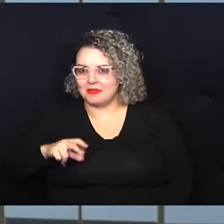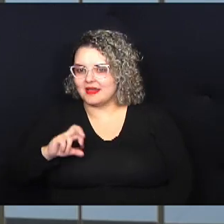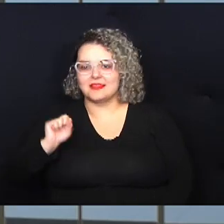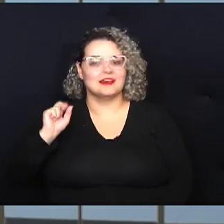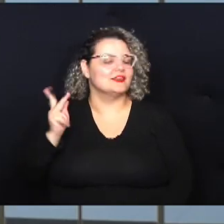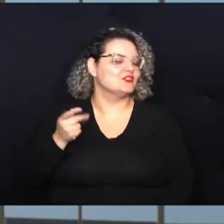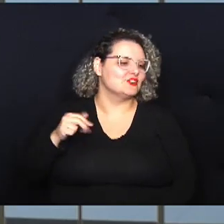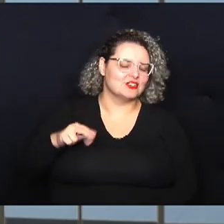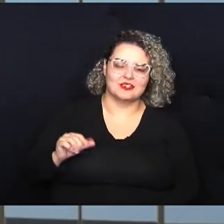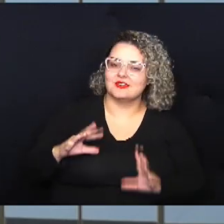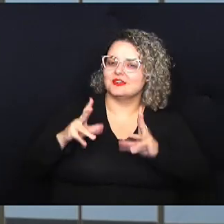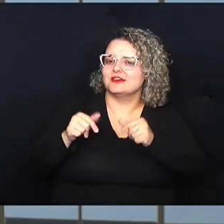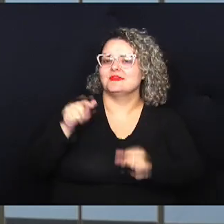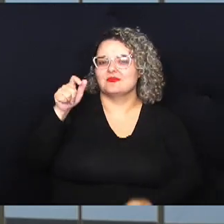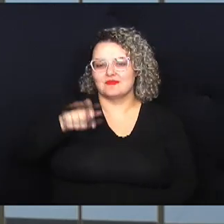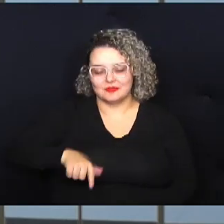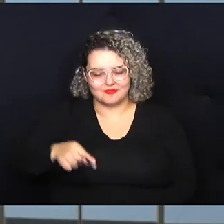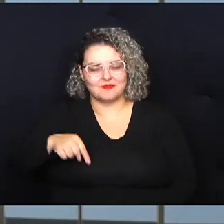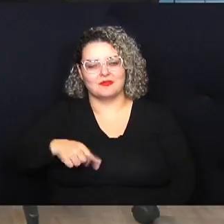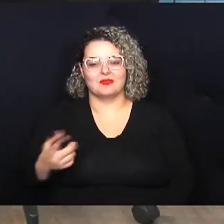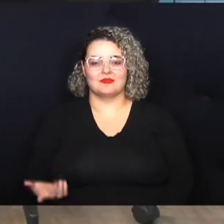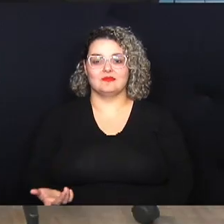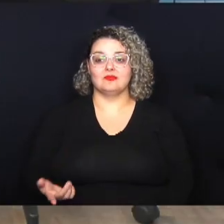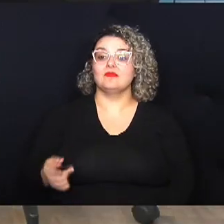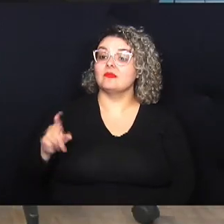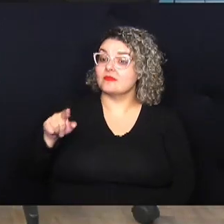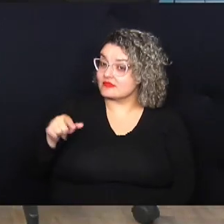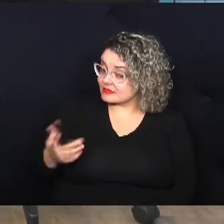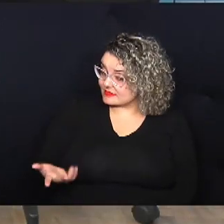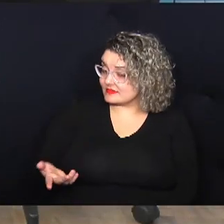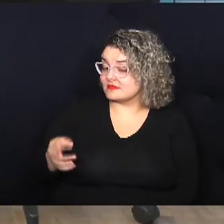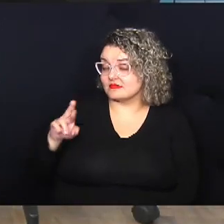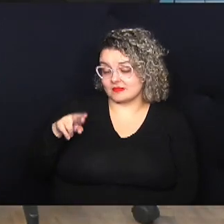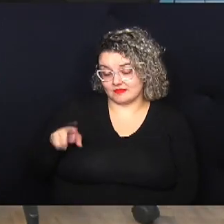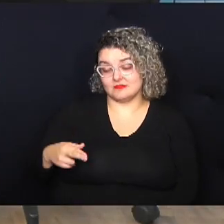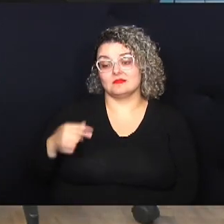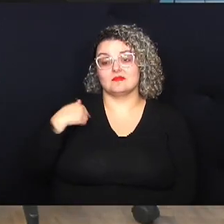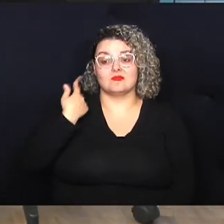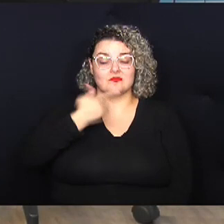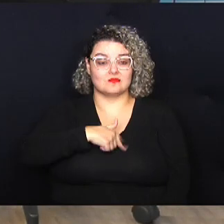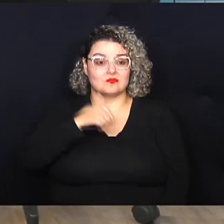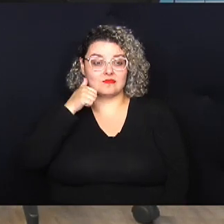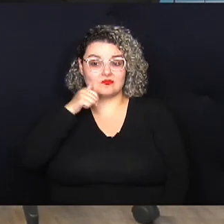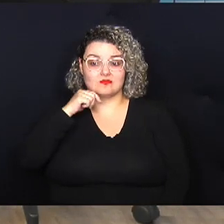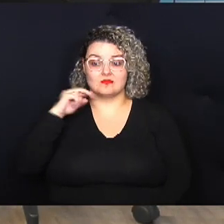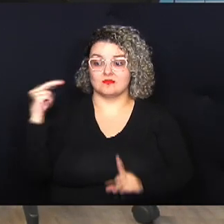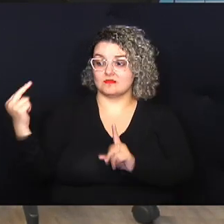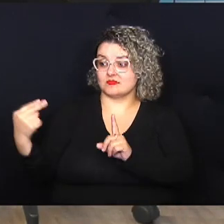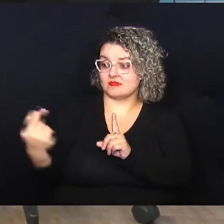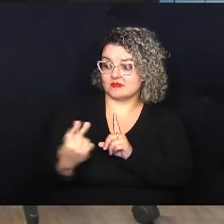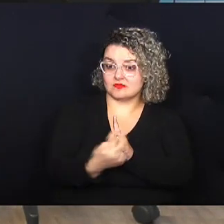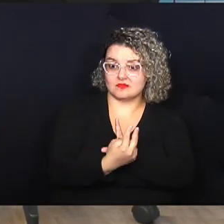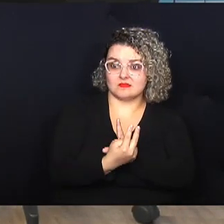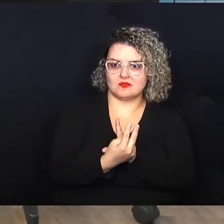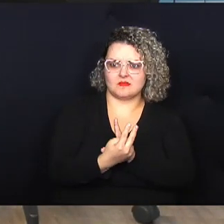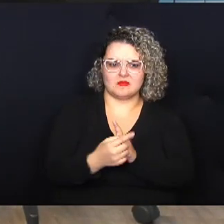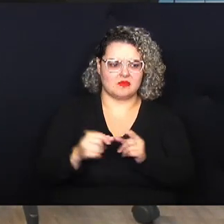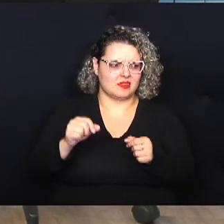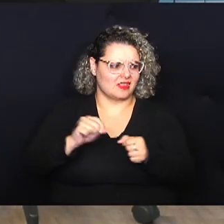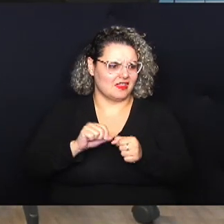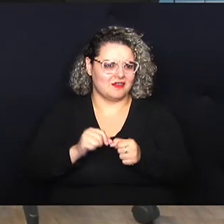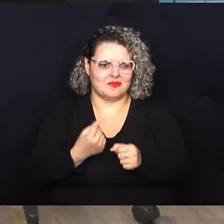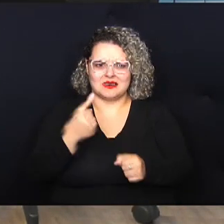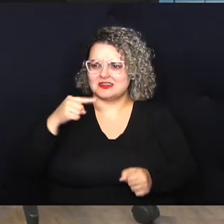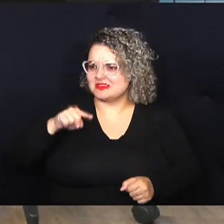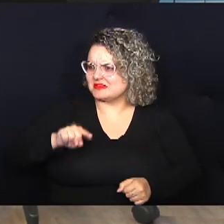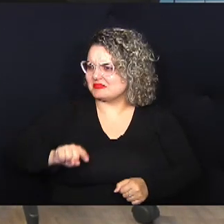o pessoal aqui, todo mundo vai. As mulheres, nós somos assim visadas como, nossa, elas fazem 1000 coisas ao mesmo tempo. De uma vez,